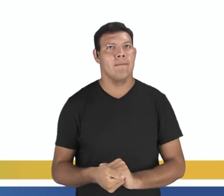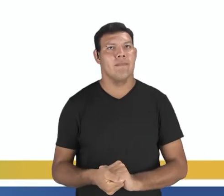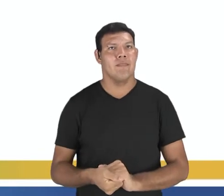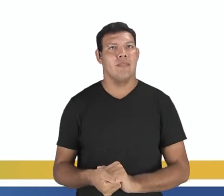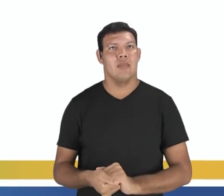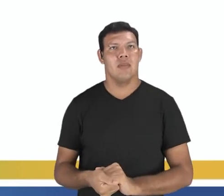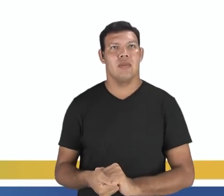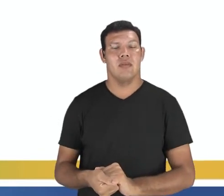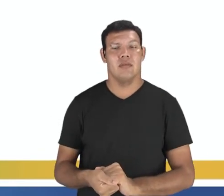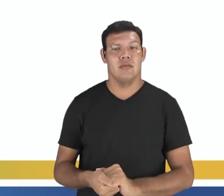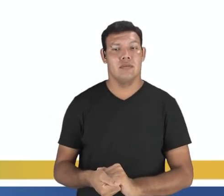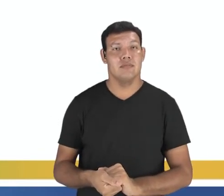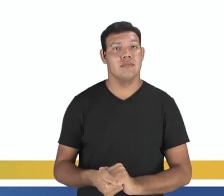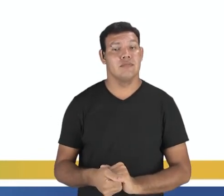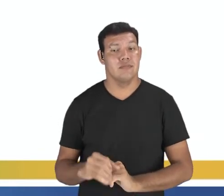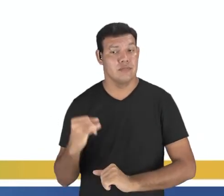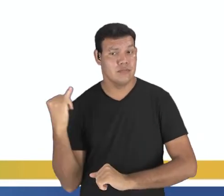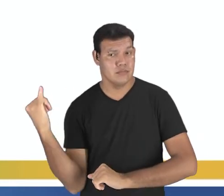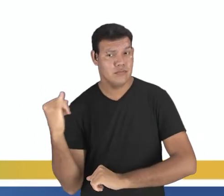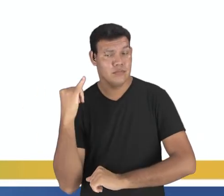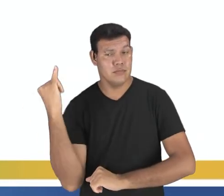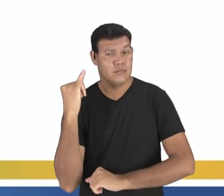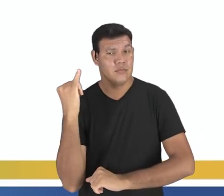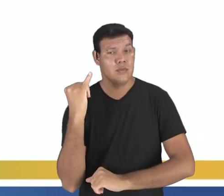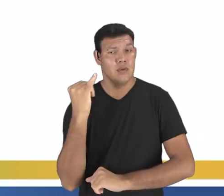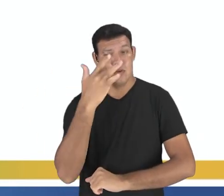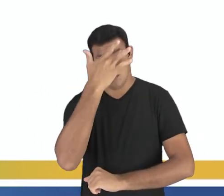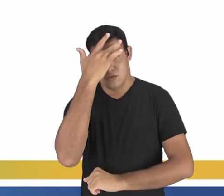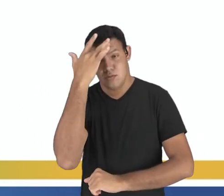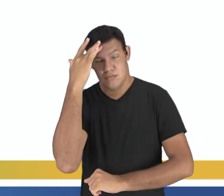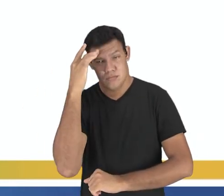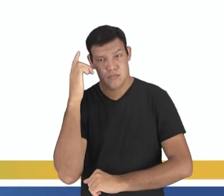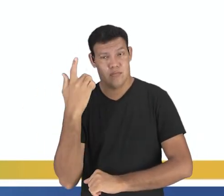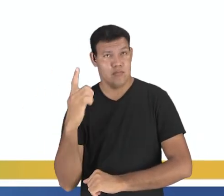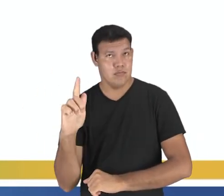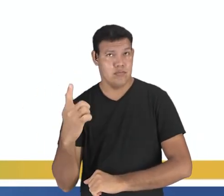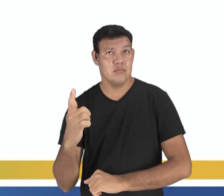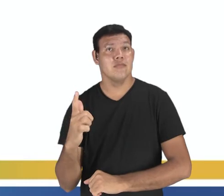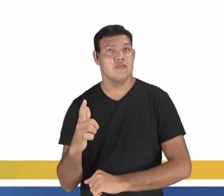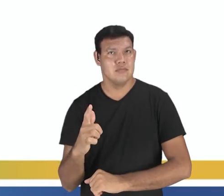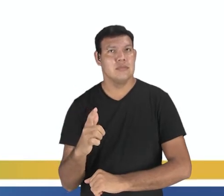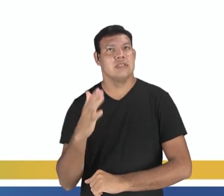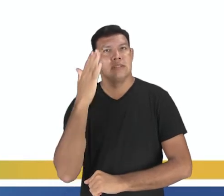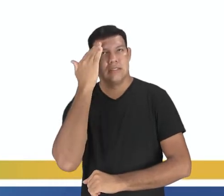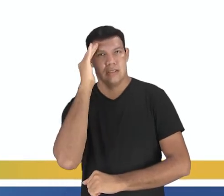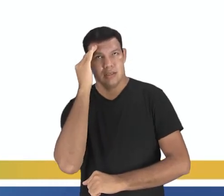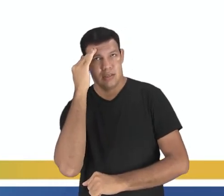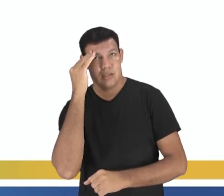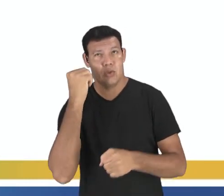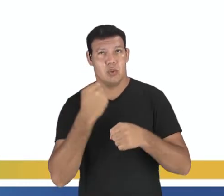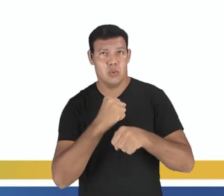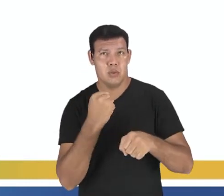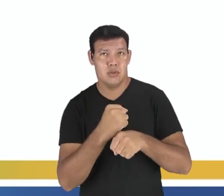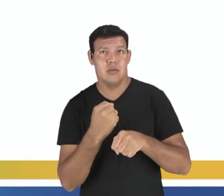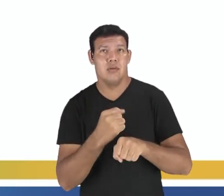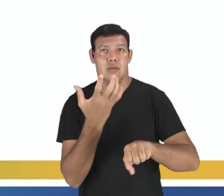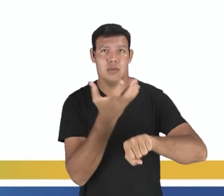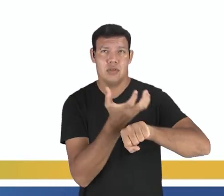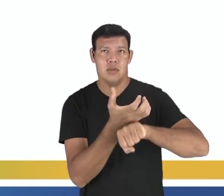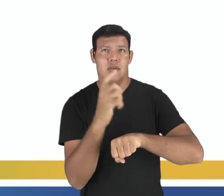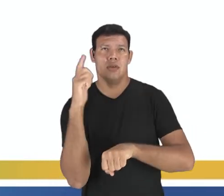trecho. O que importa é que os geógrafos conceberam, na construção da geografia, uma análise